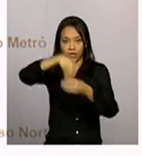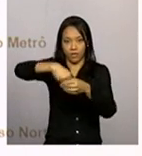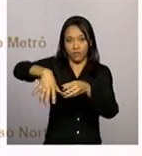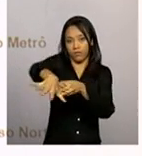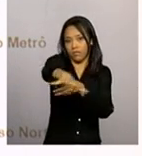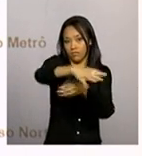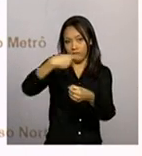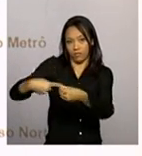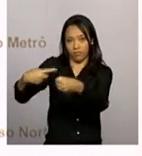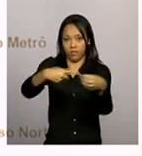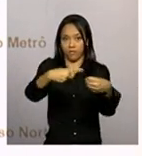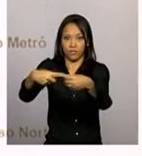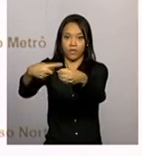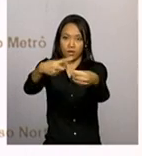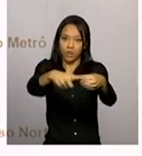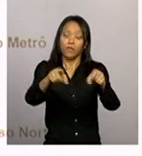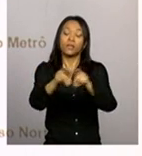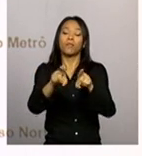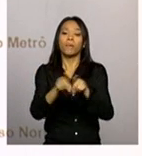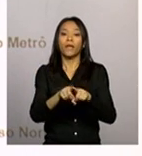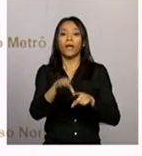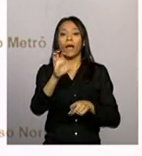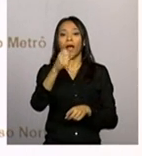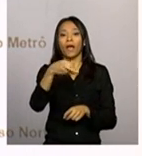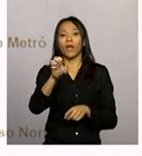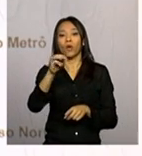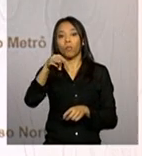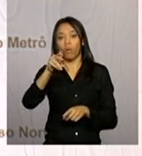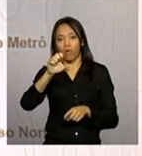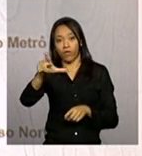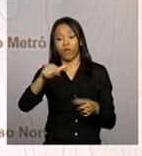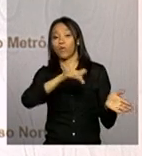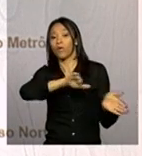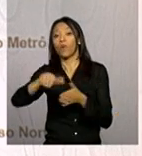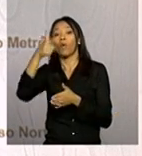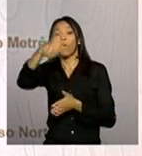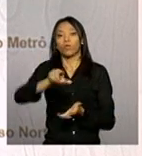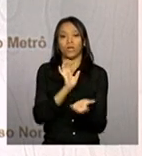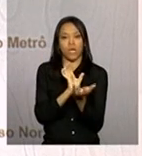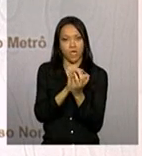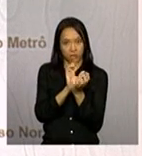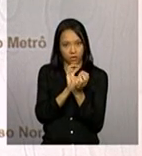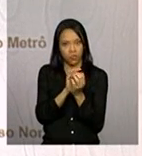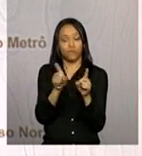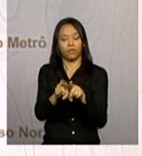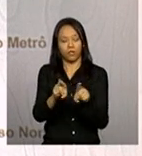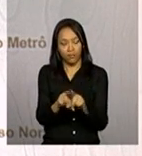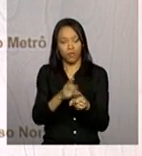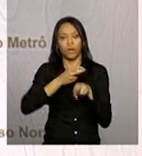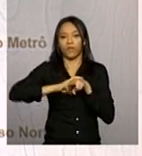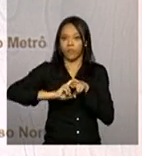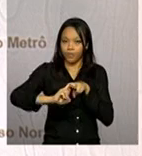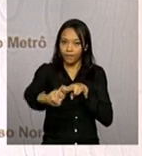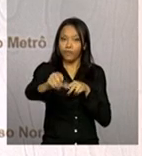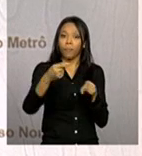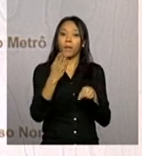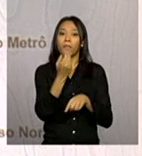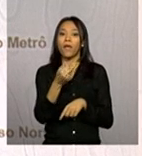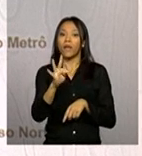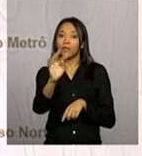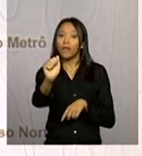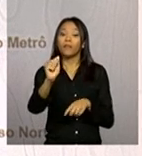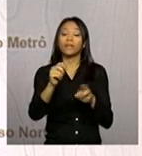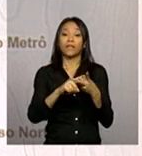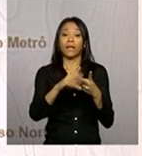Hamburgo e o aeromóvel de Porto Alegre. Em Recife, as linhas centro e sul do metrô de Recife, os BRTs